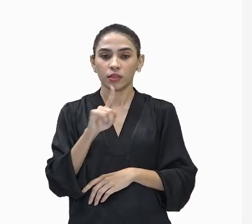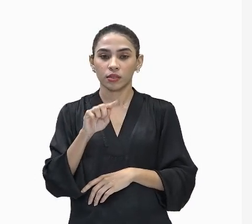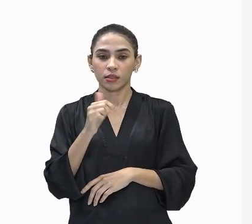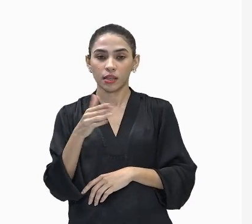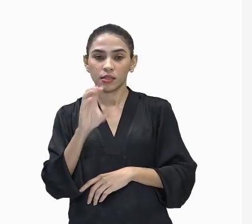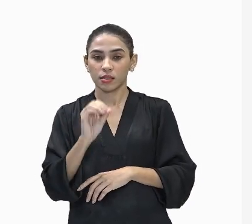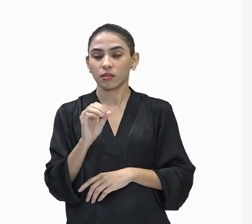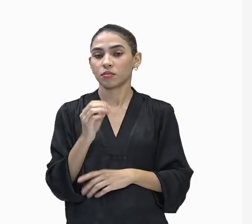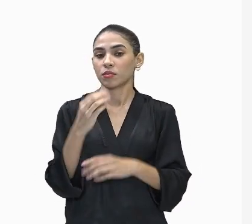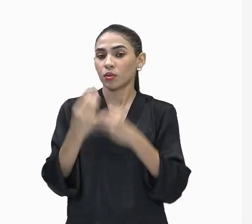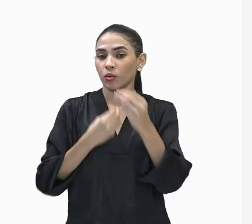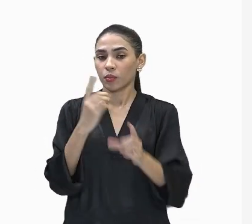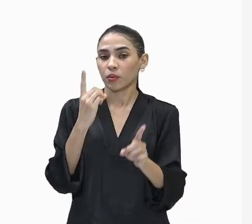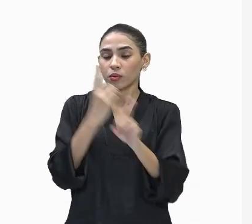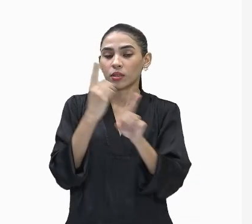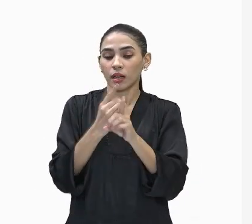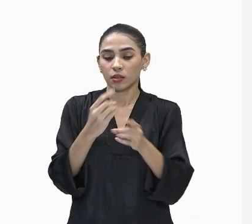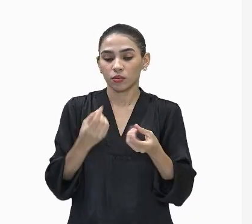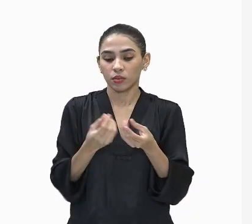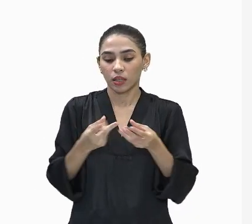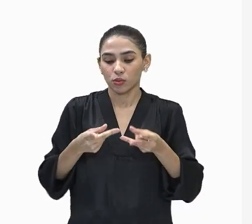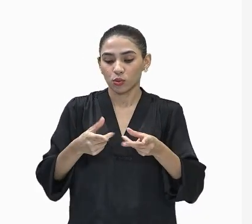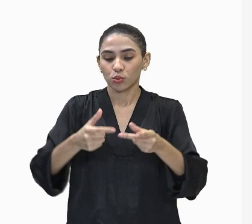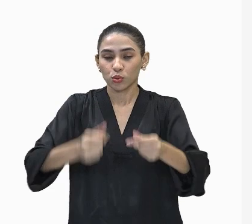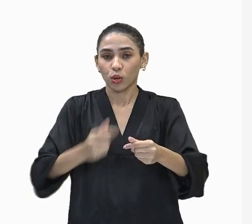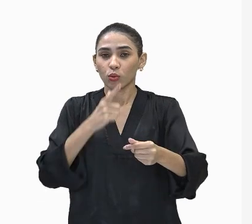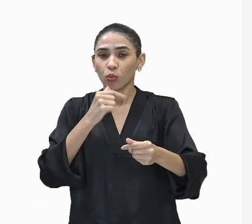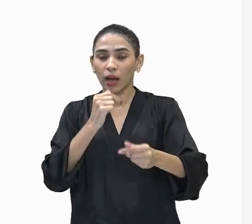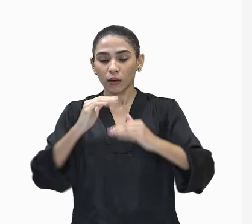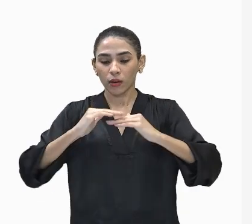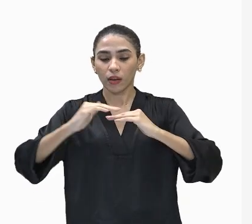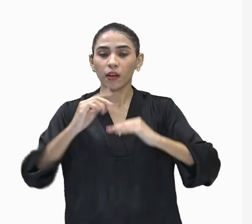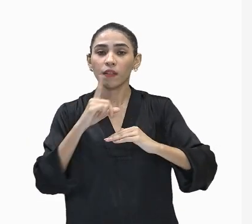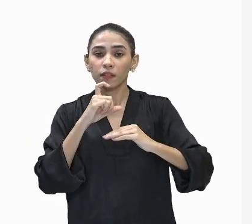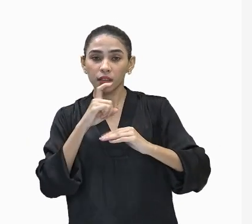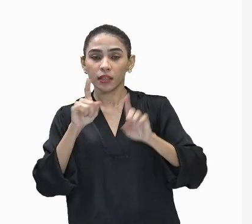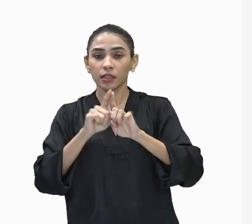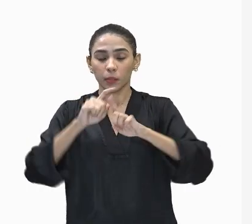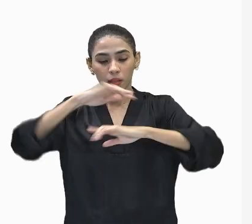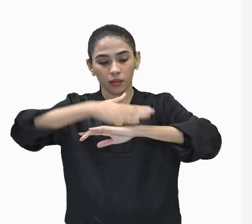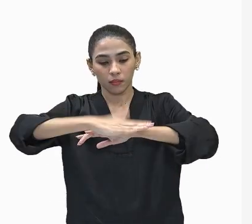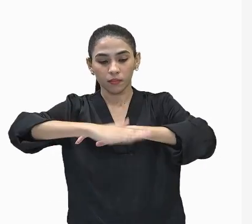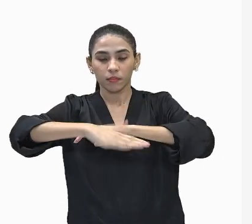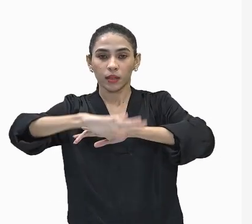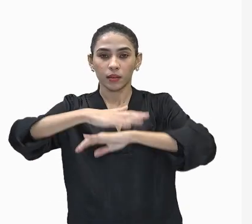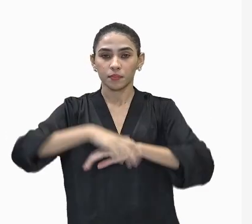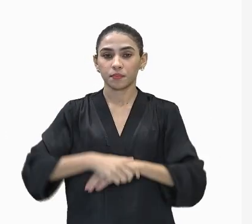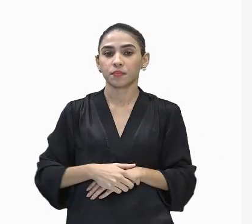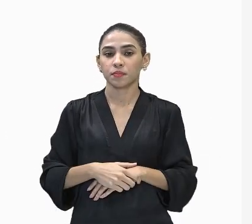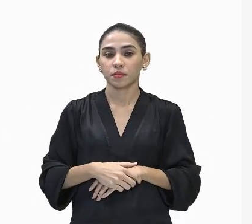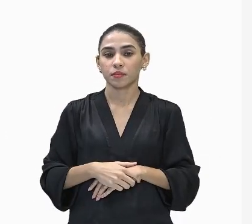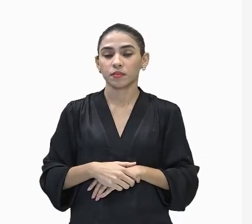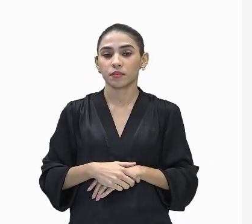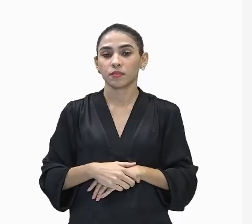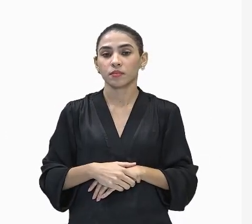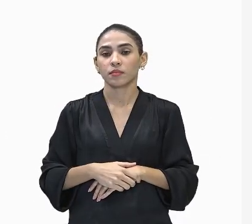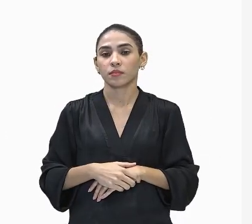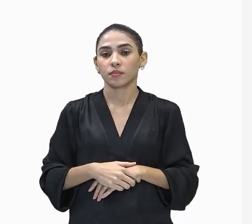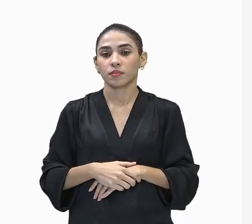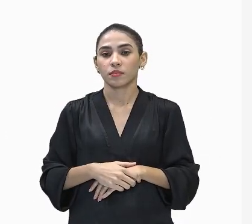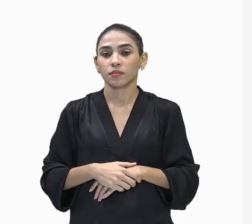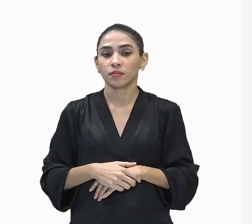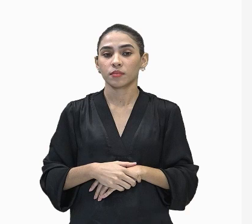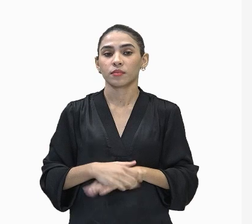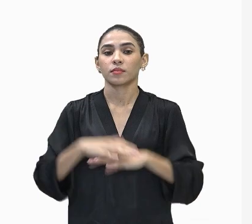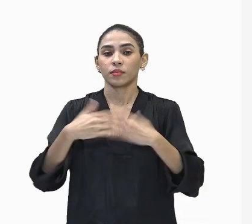ser encontradas no solo úmido na água doce e no mar né o ambiente onde elas vivem o acúmulo da matéria orgânica